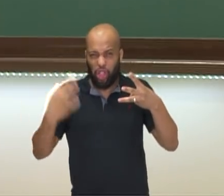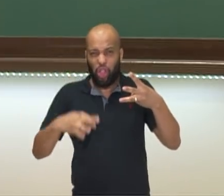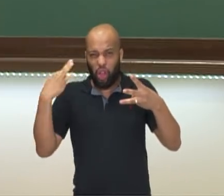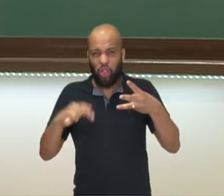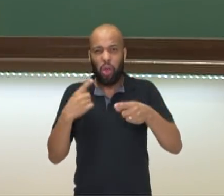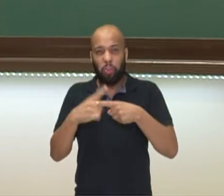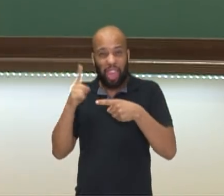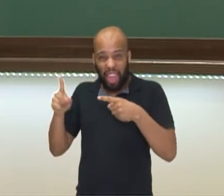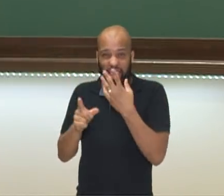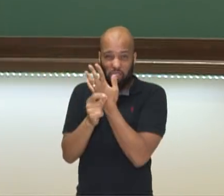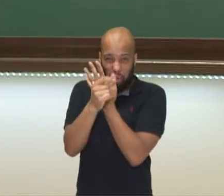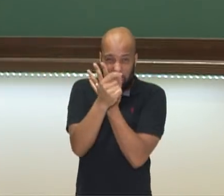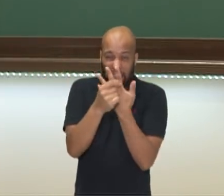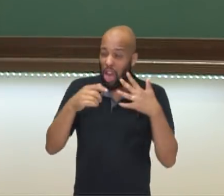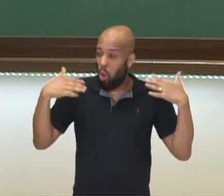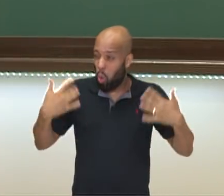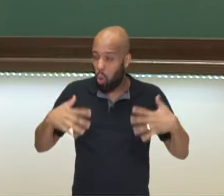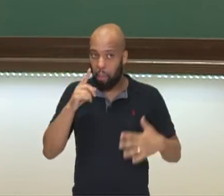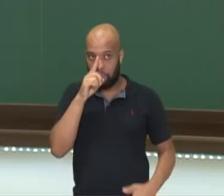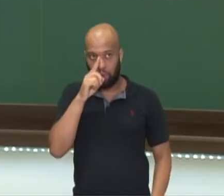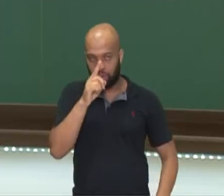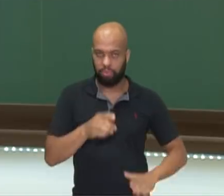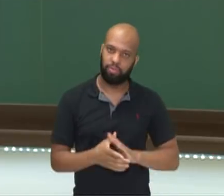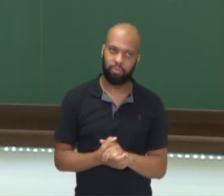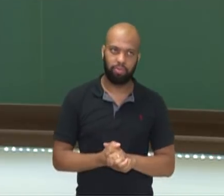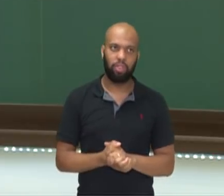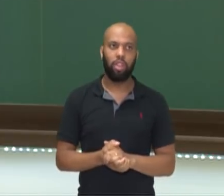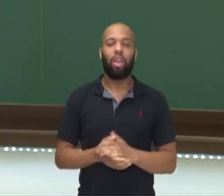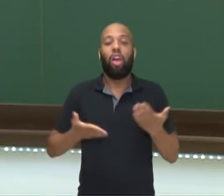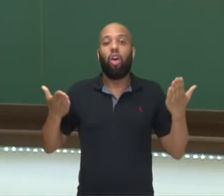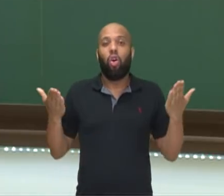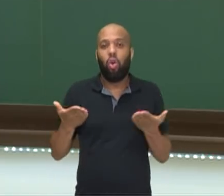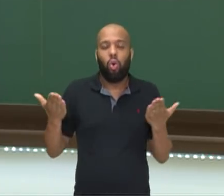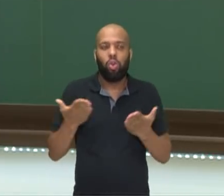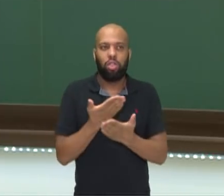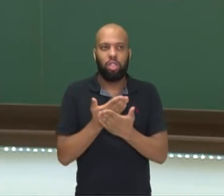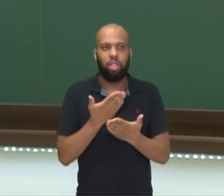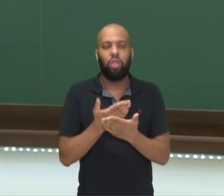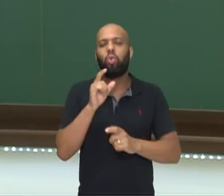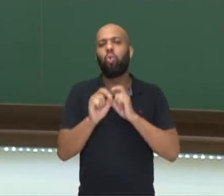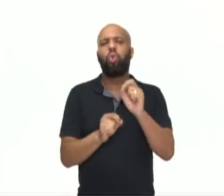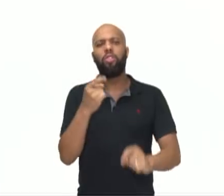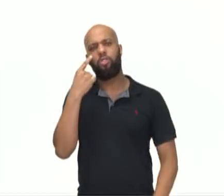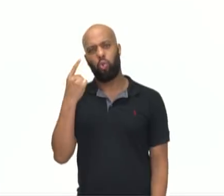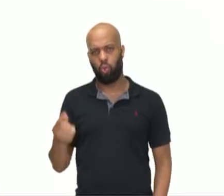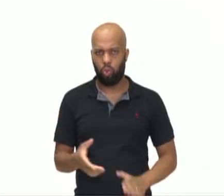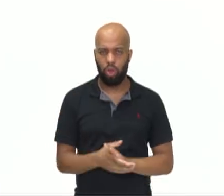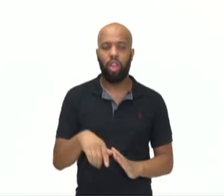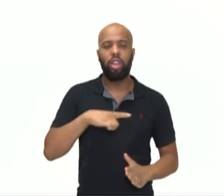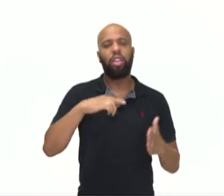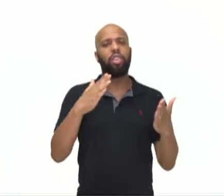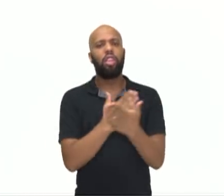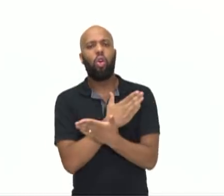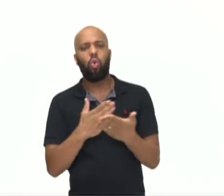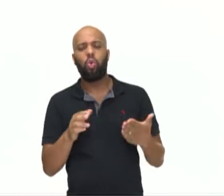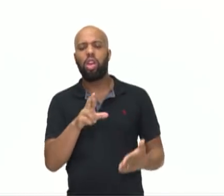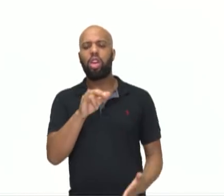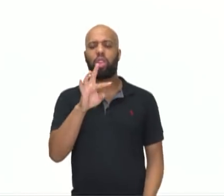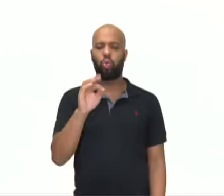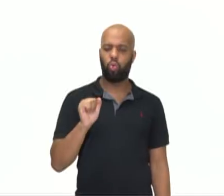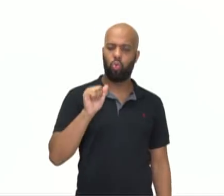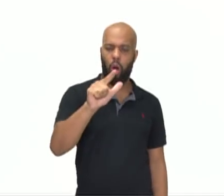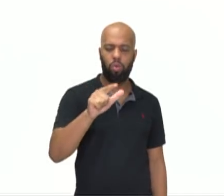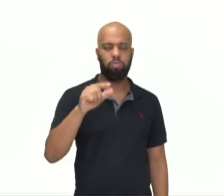muito dolorida. Então, na aula de hoje, nós estudamos alguns ritos e rituais religiosos, entendemos